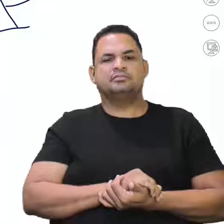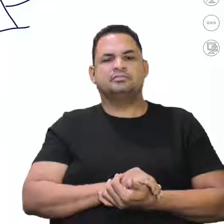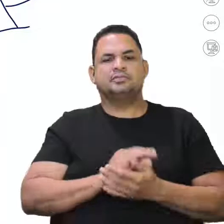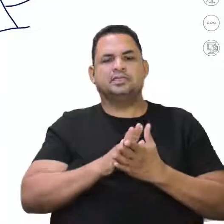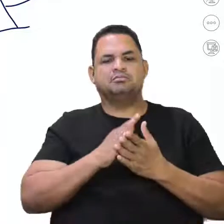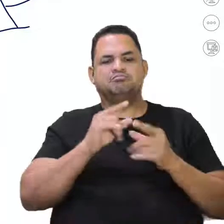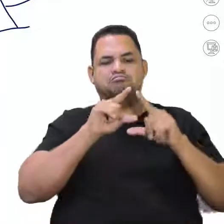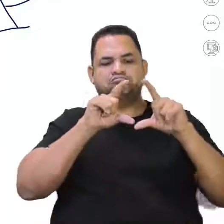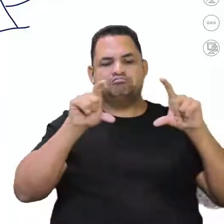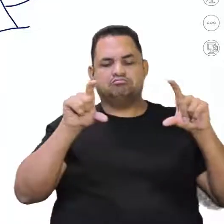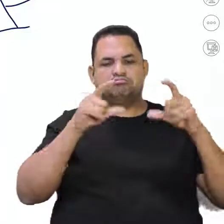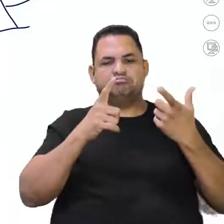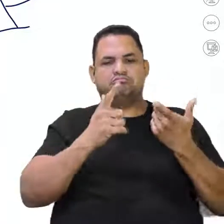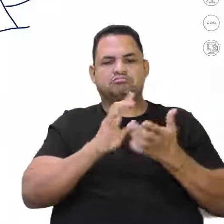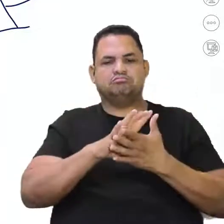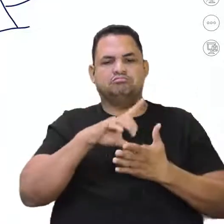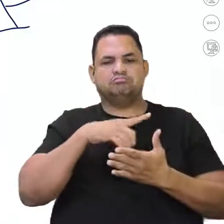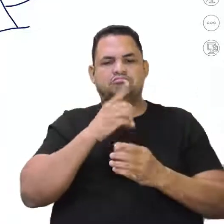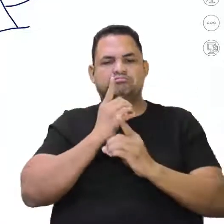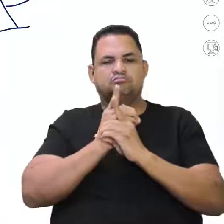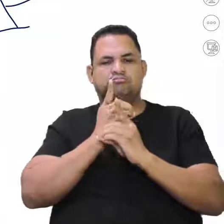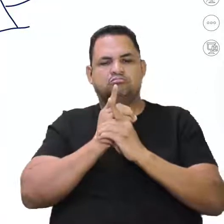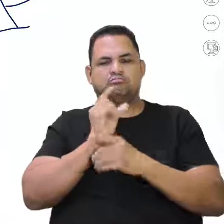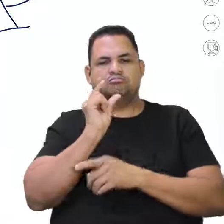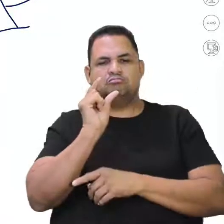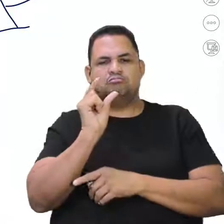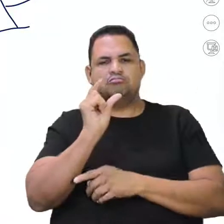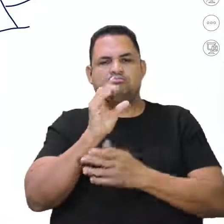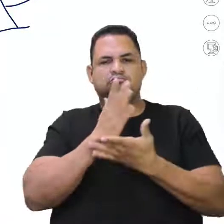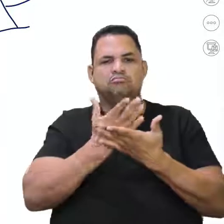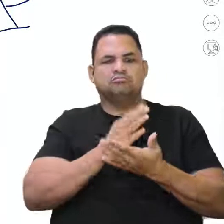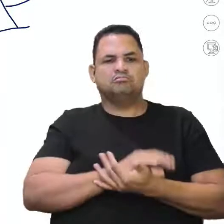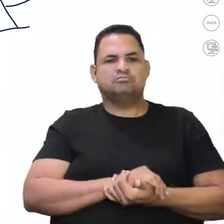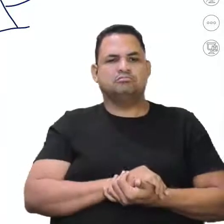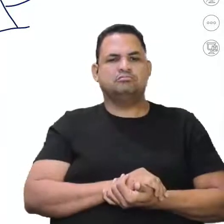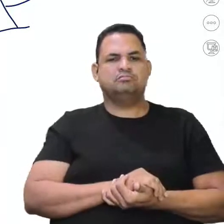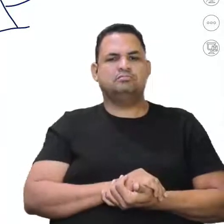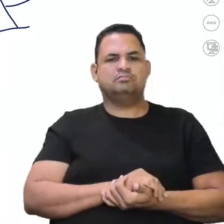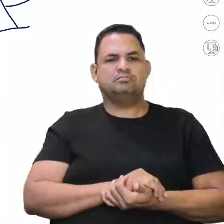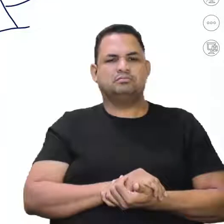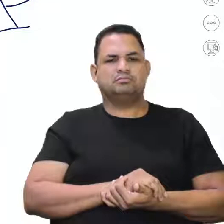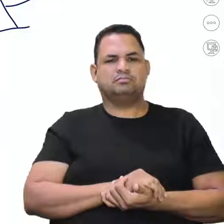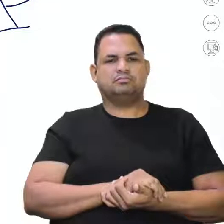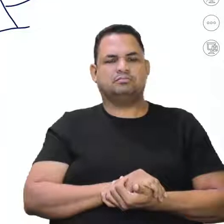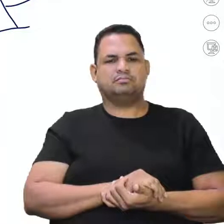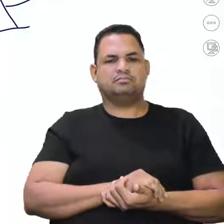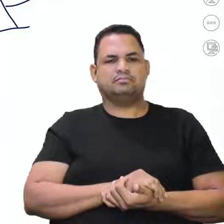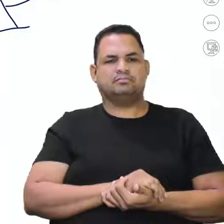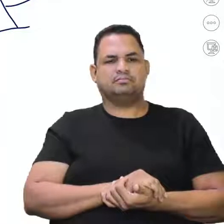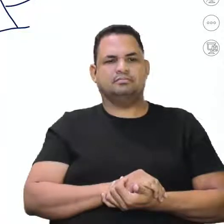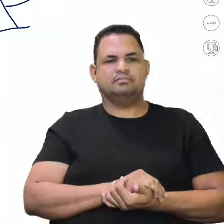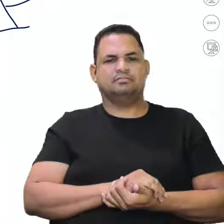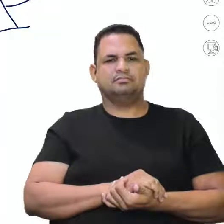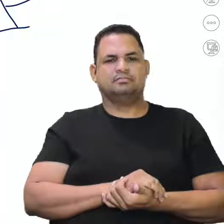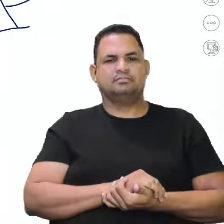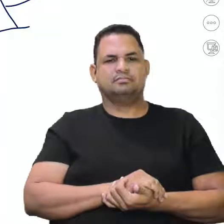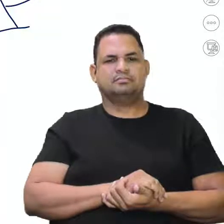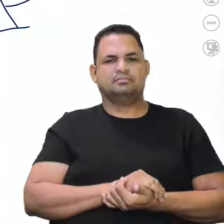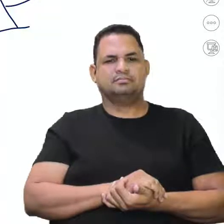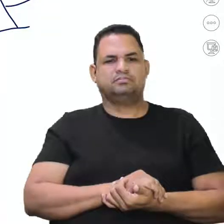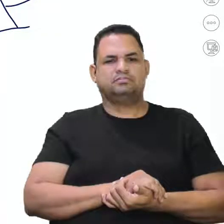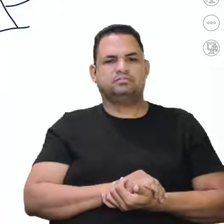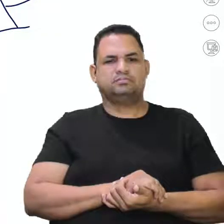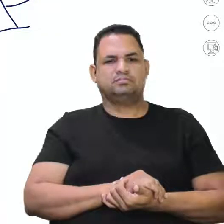separei para vocês. Então, tenta achar as palavras que você encontra aqui, ó. Fall in love. Ó, você vai lá e você olha aqui, ó.